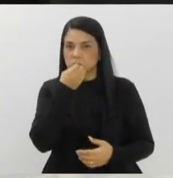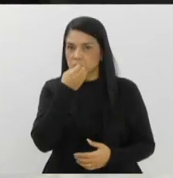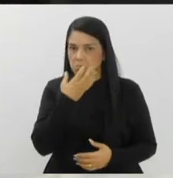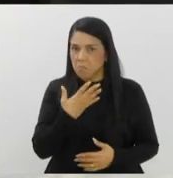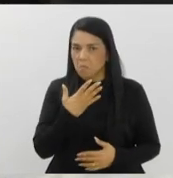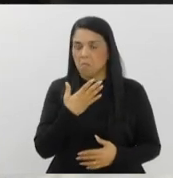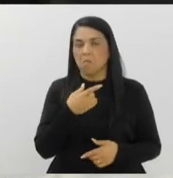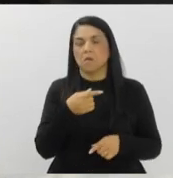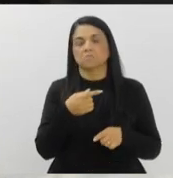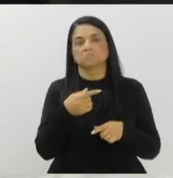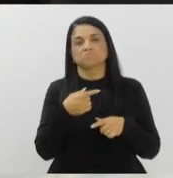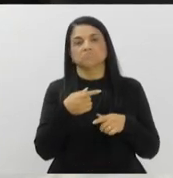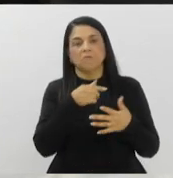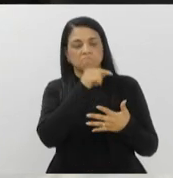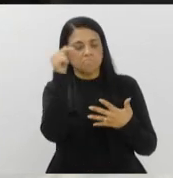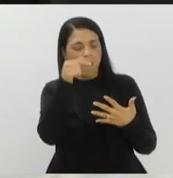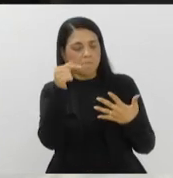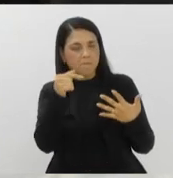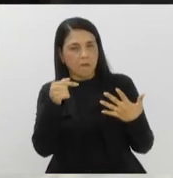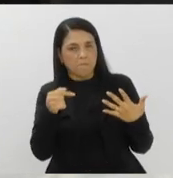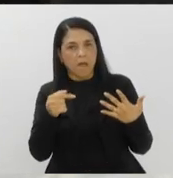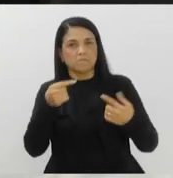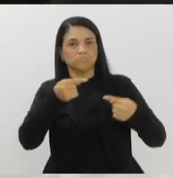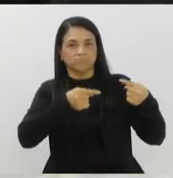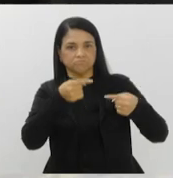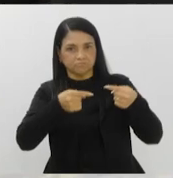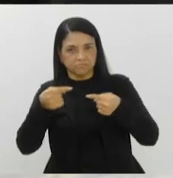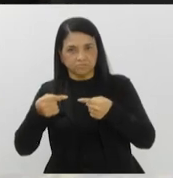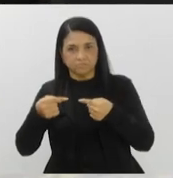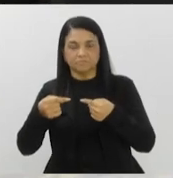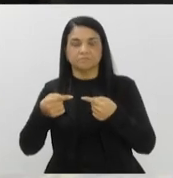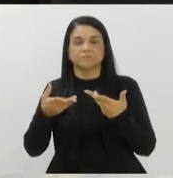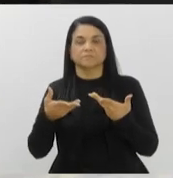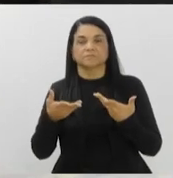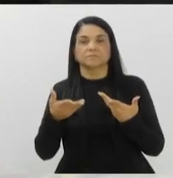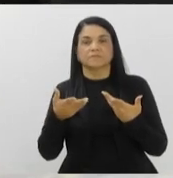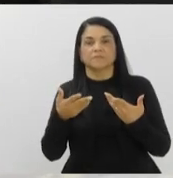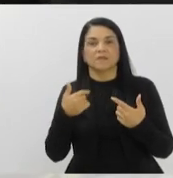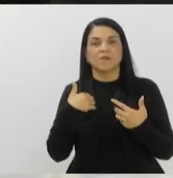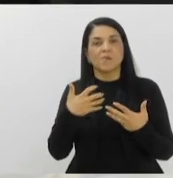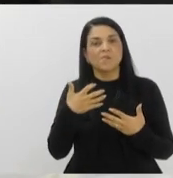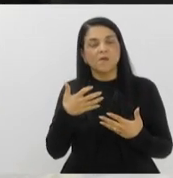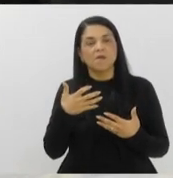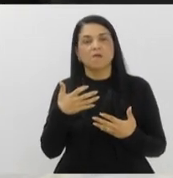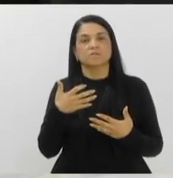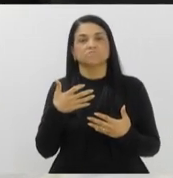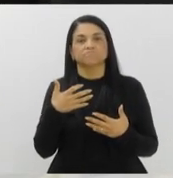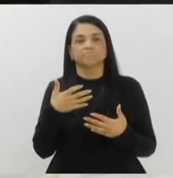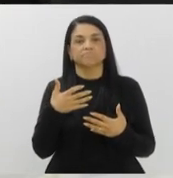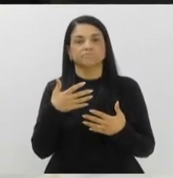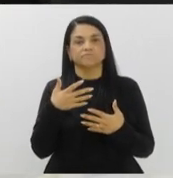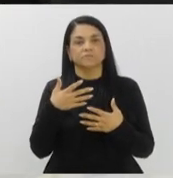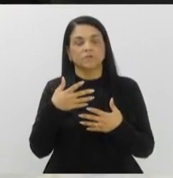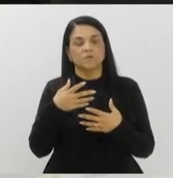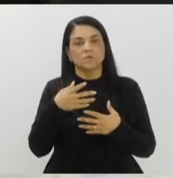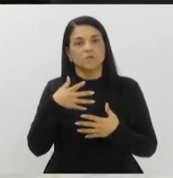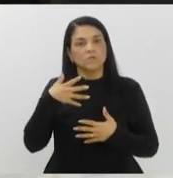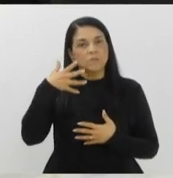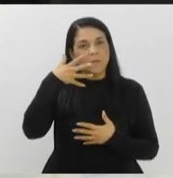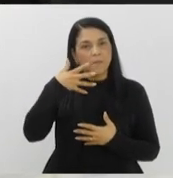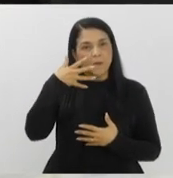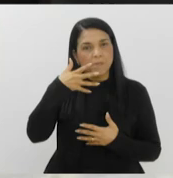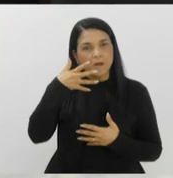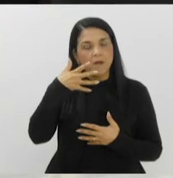todas essas questões aqui, não é? Queria também falar como um